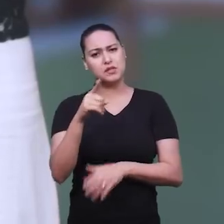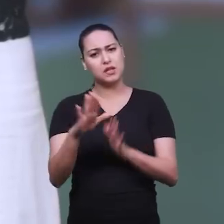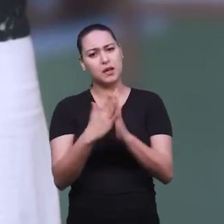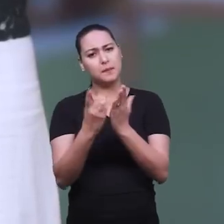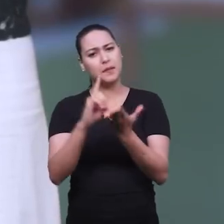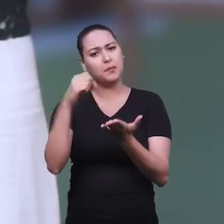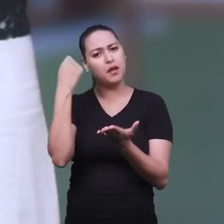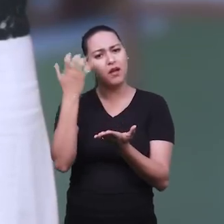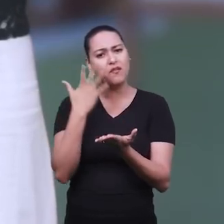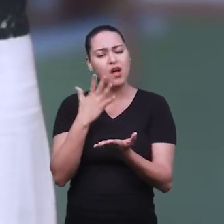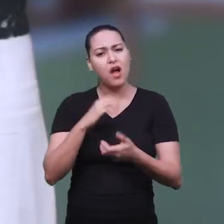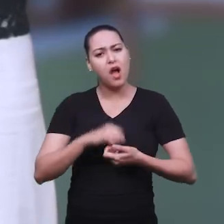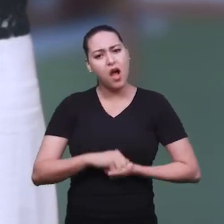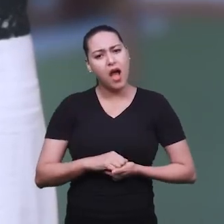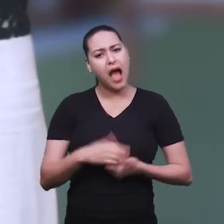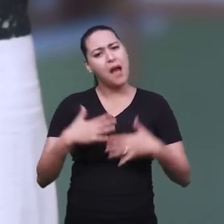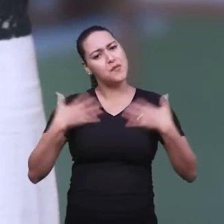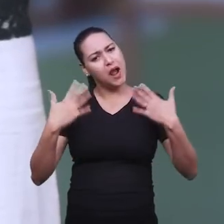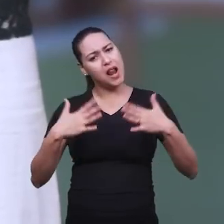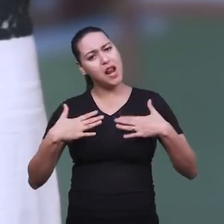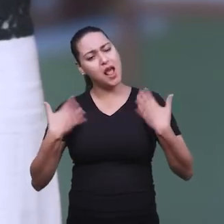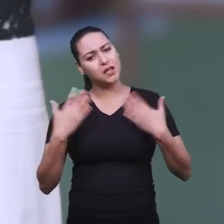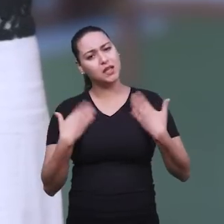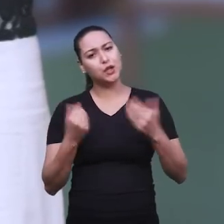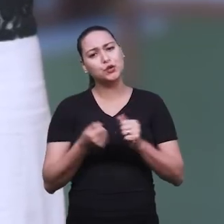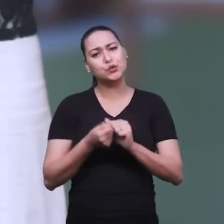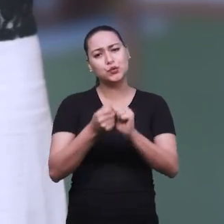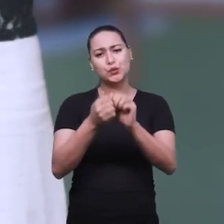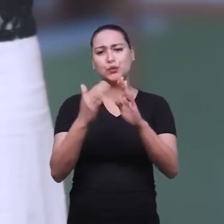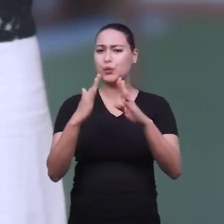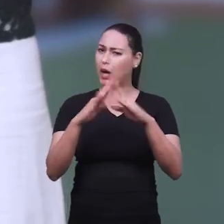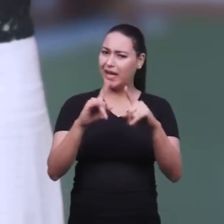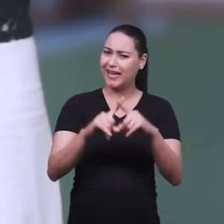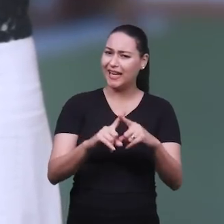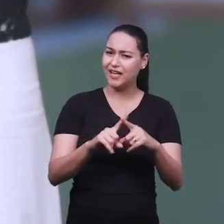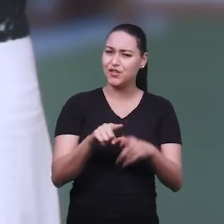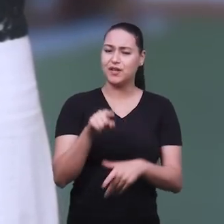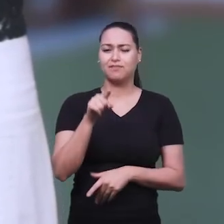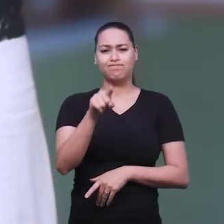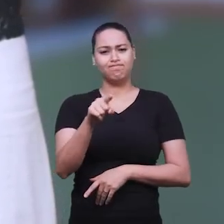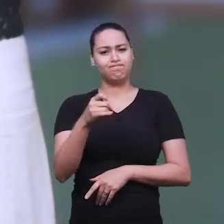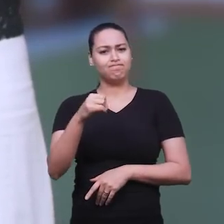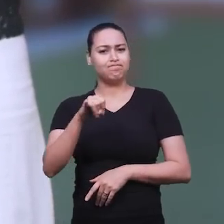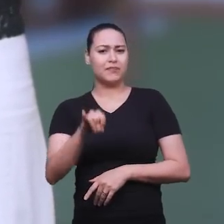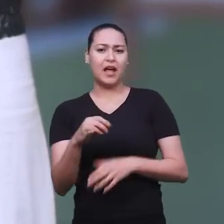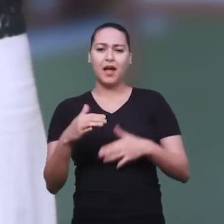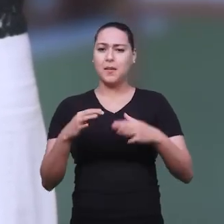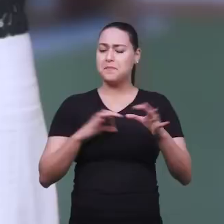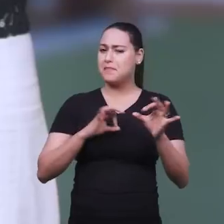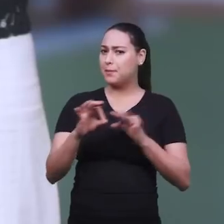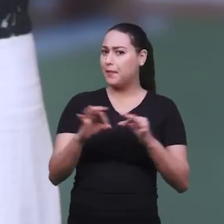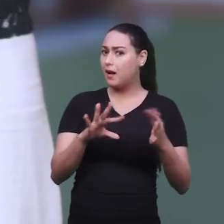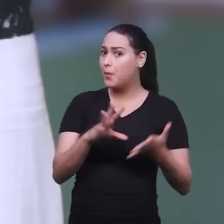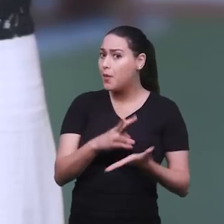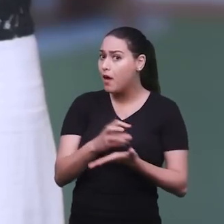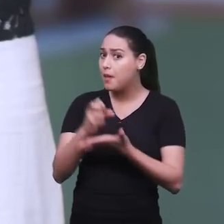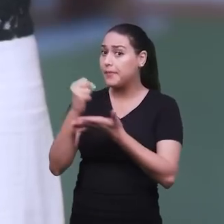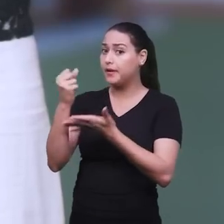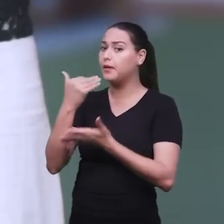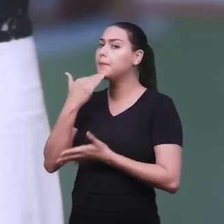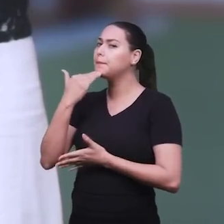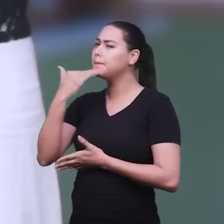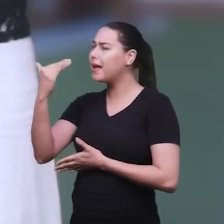revelada? Tem alegria de estar com os irmãos em Cristo? Se você não se sente preparado para o